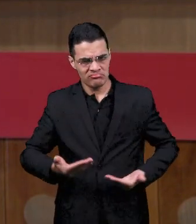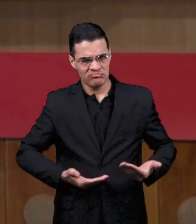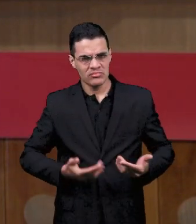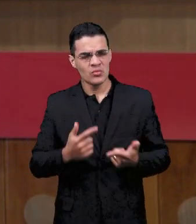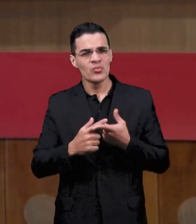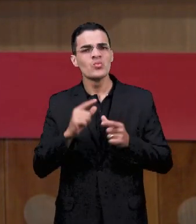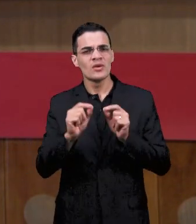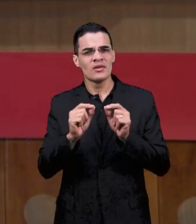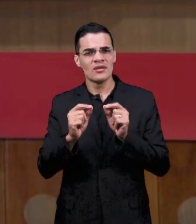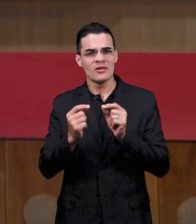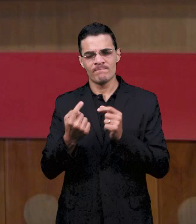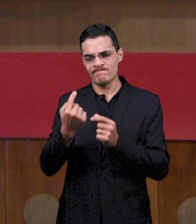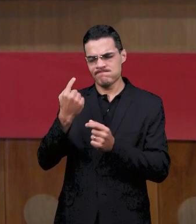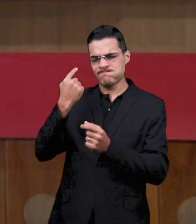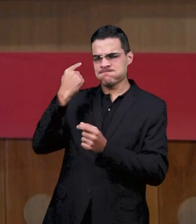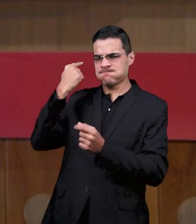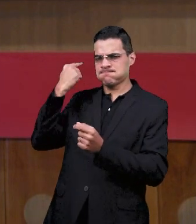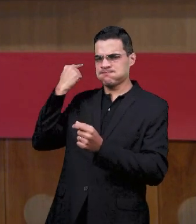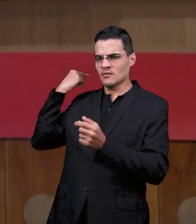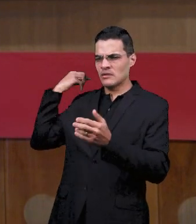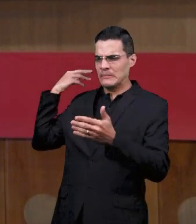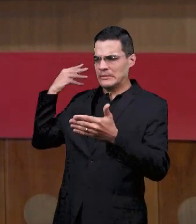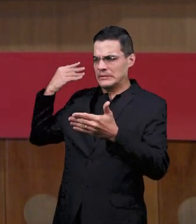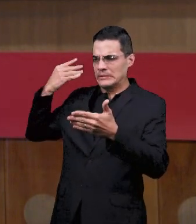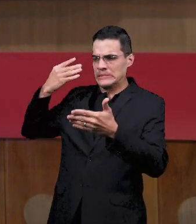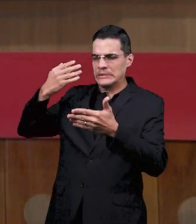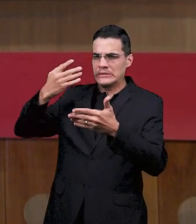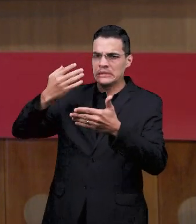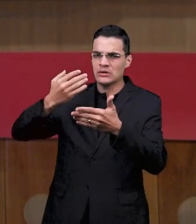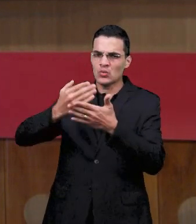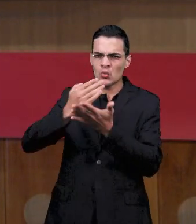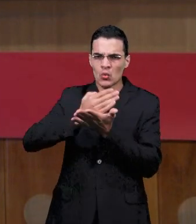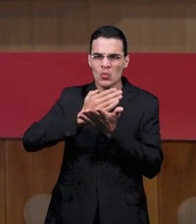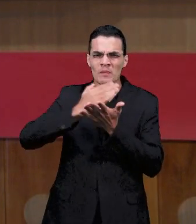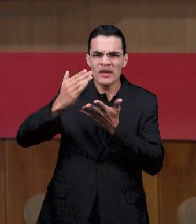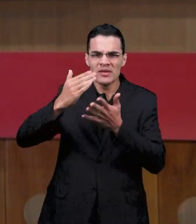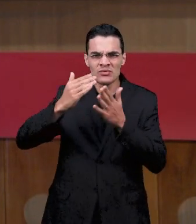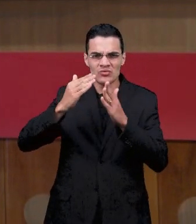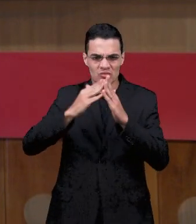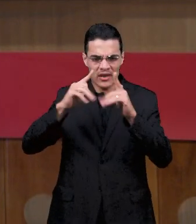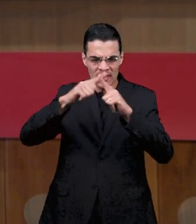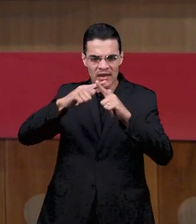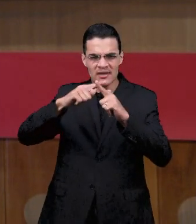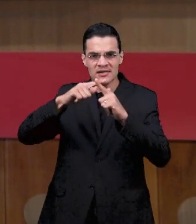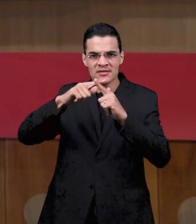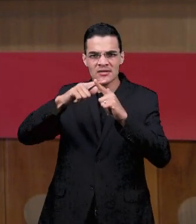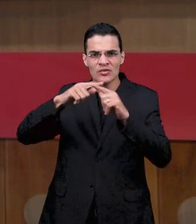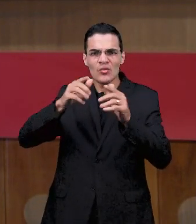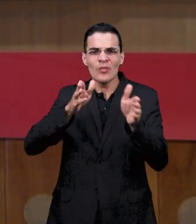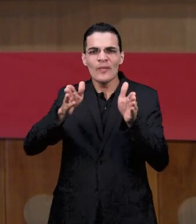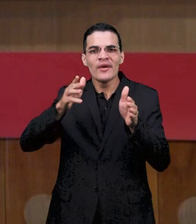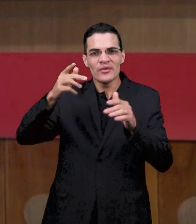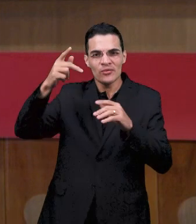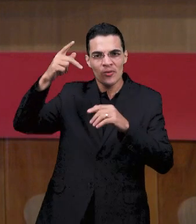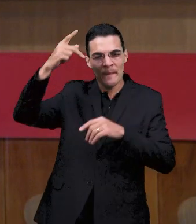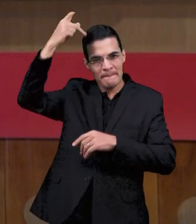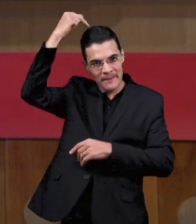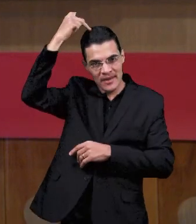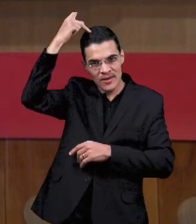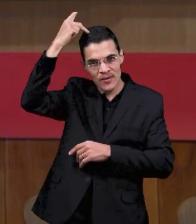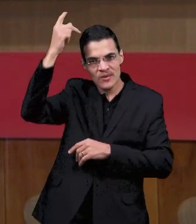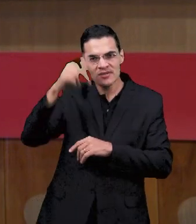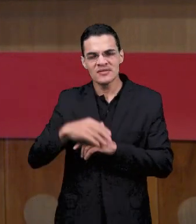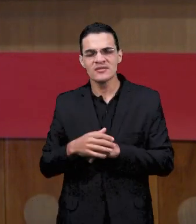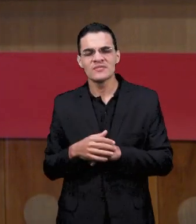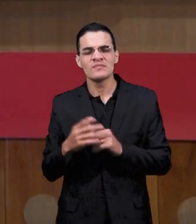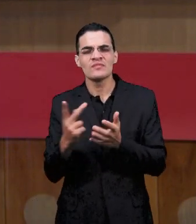da igreja, desde o Pentecostes, Jesus vem se revelando à igreja. Revelando a sua